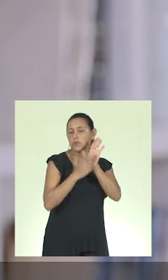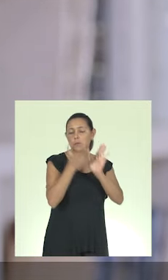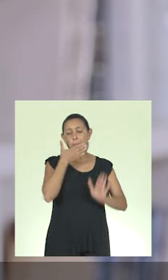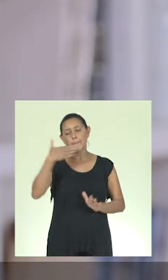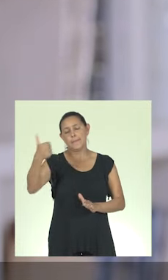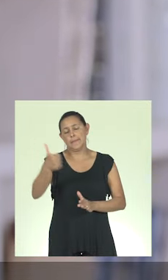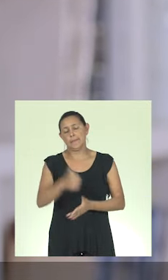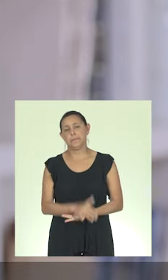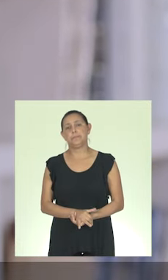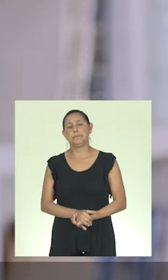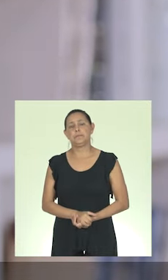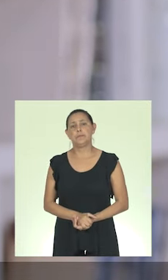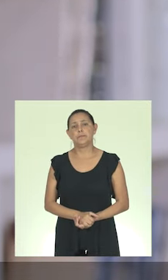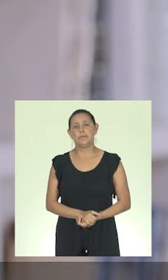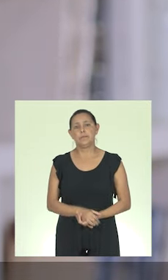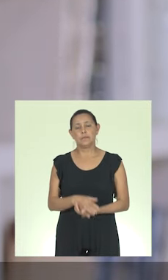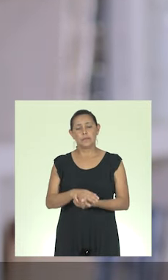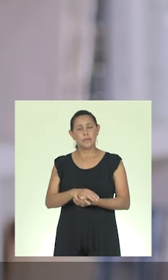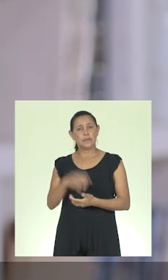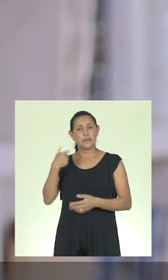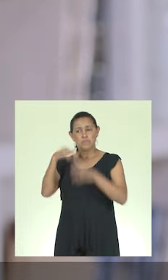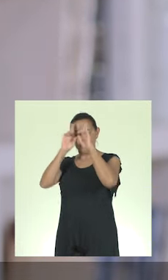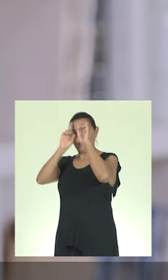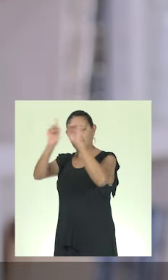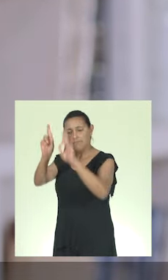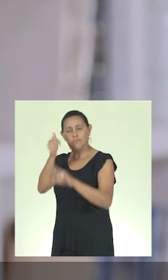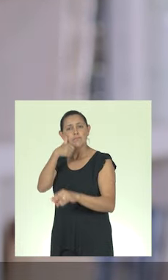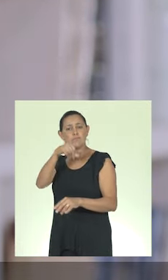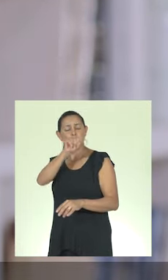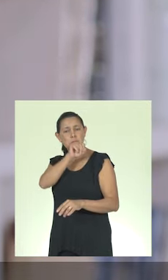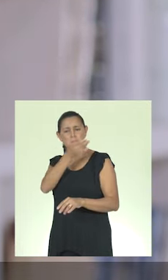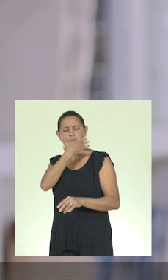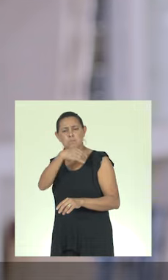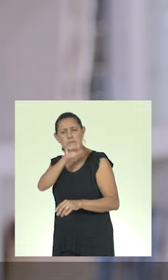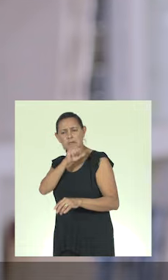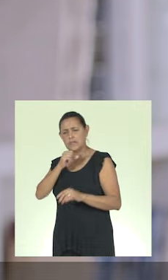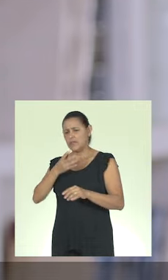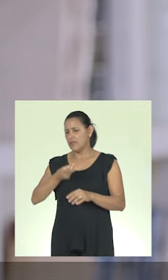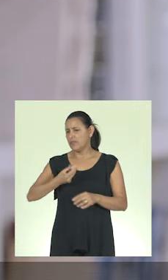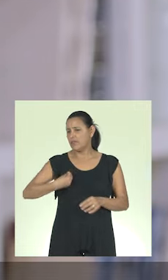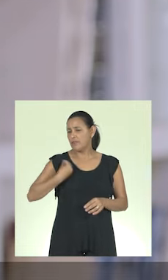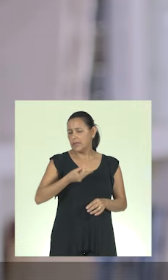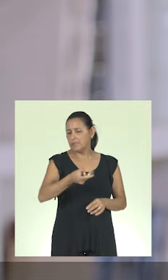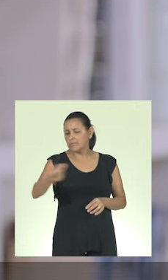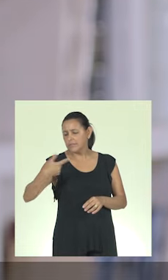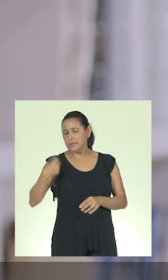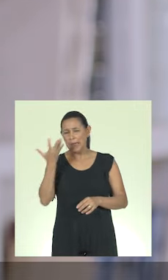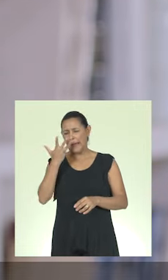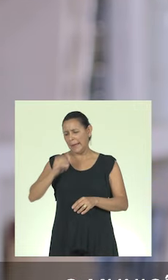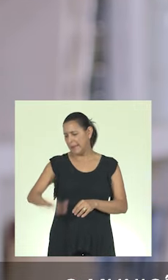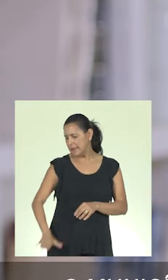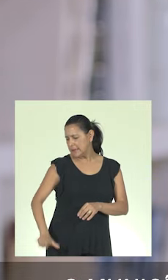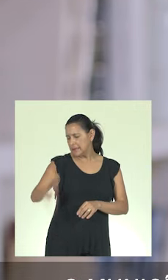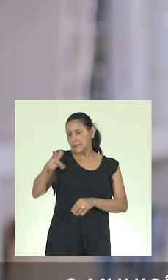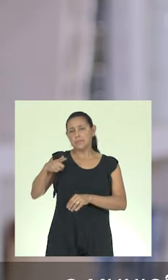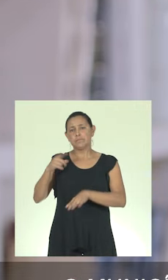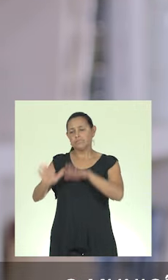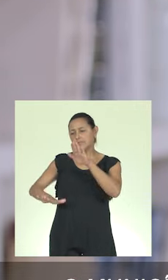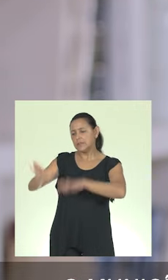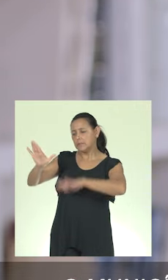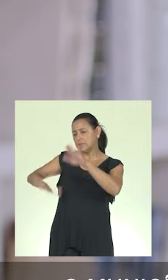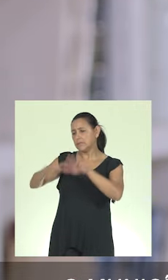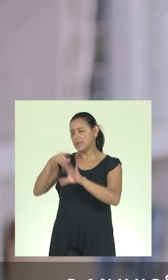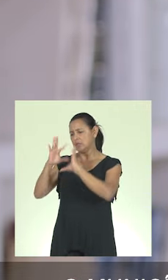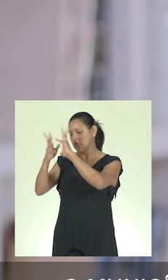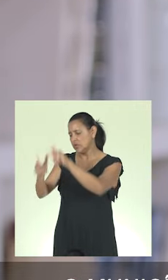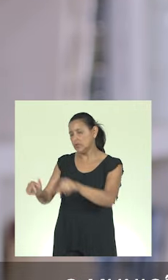A responsabilidade dos pais é para a vida toda. Mas nos primeiros anos, as crianças dependem muito do poder público. E o município é quem